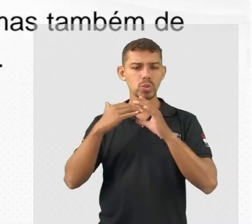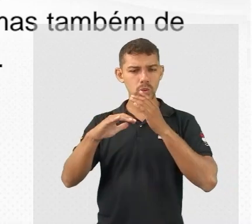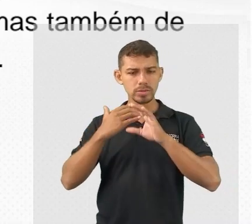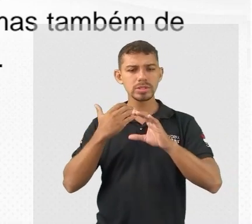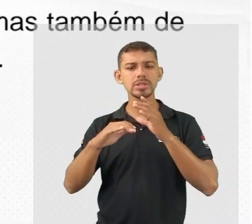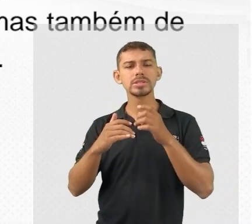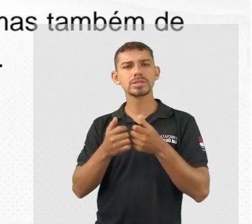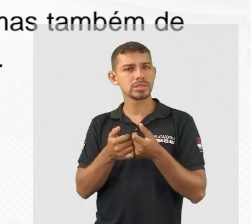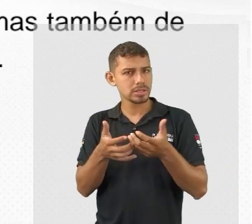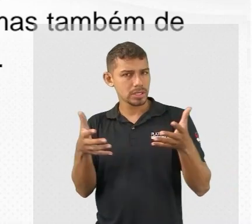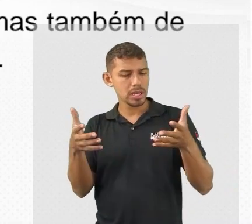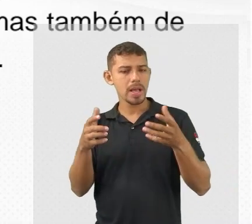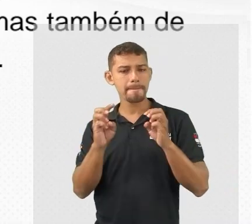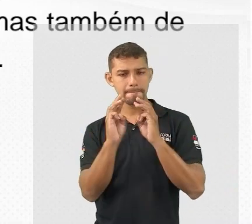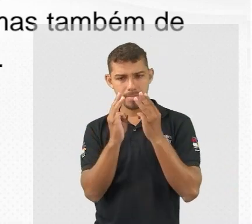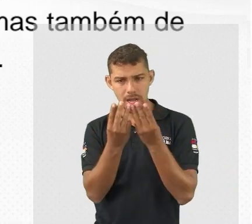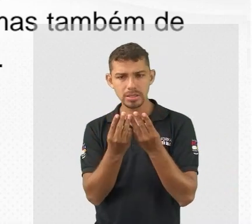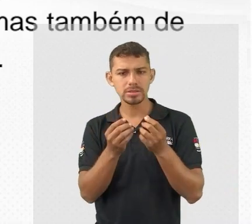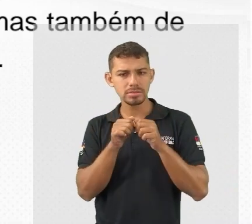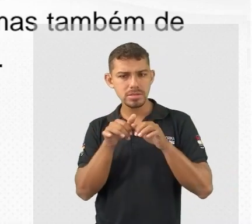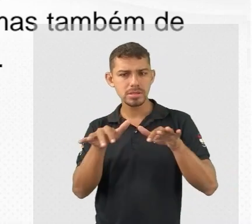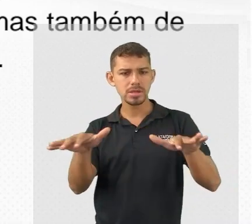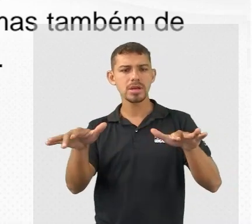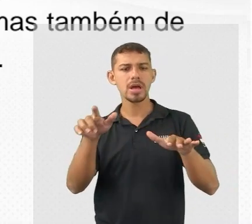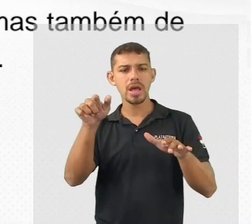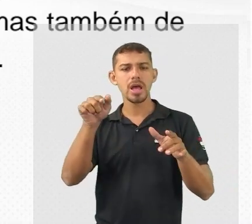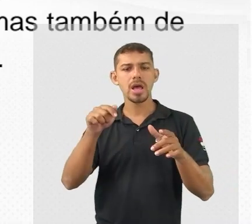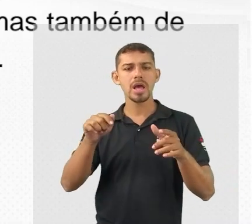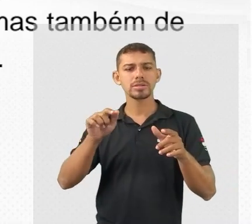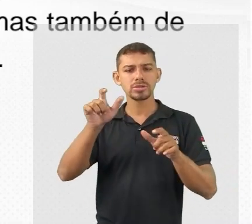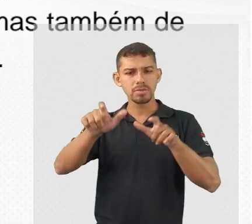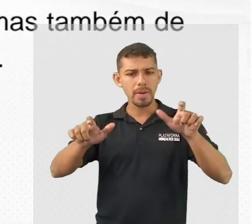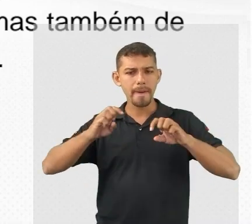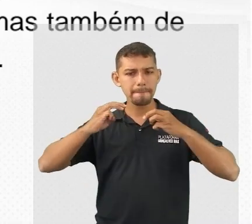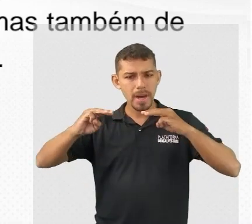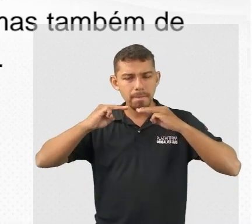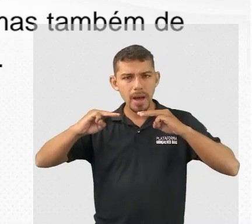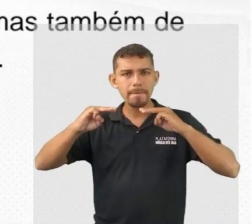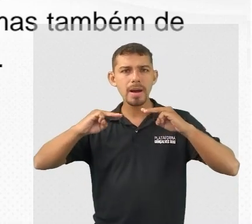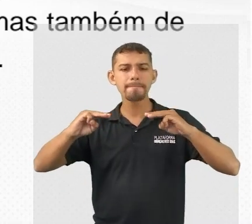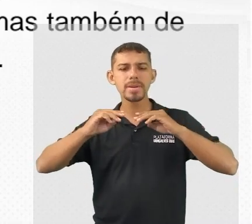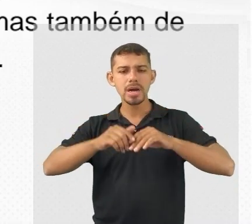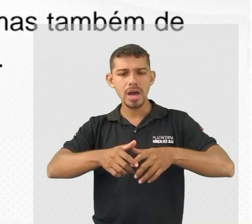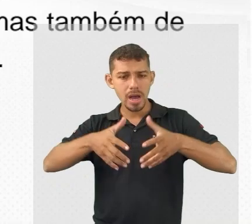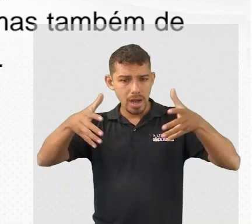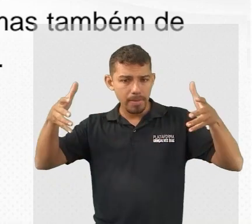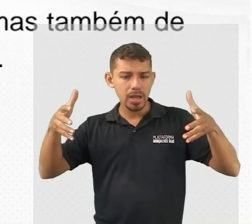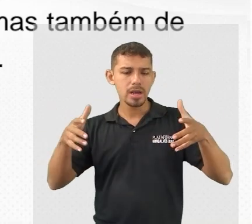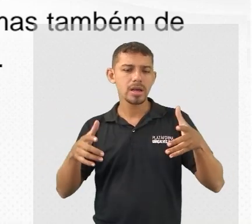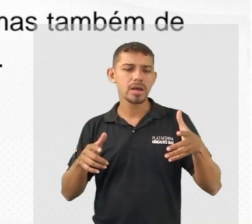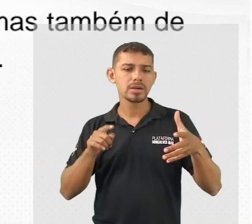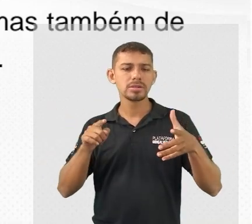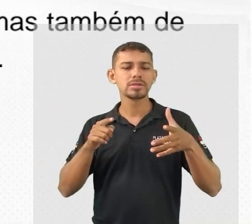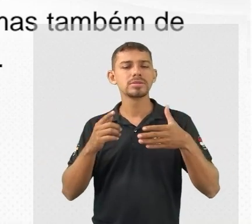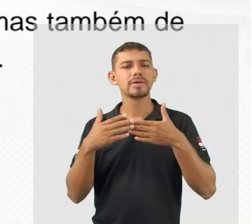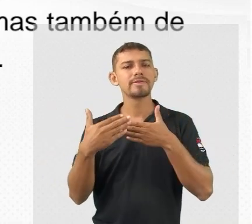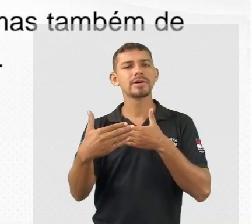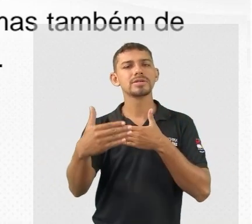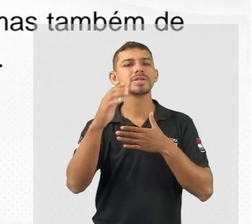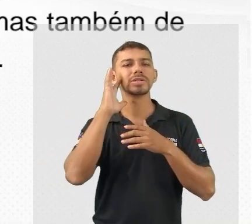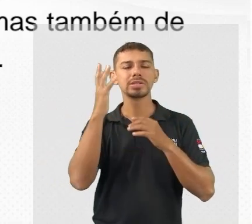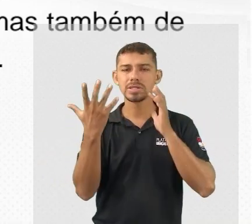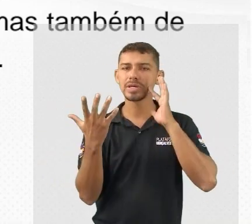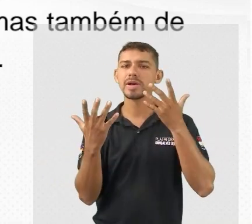de massa, aqueles cujo objetivo é difundir mensagens de forma ampla, passaram a funcionar